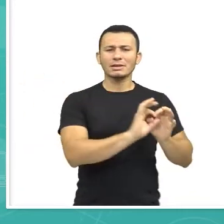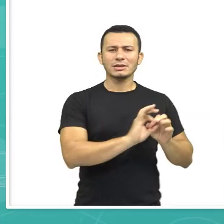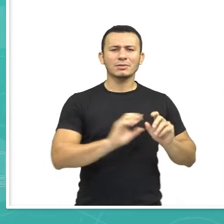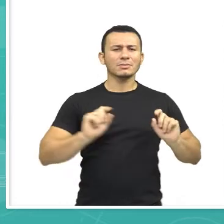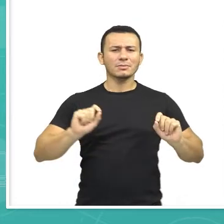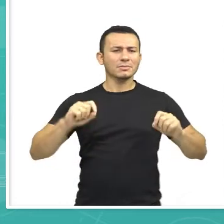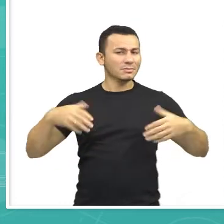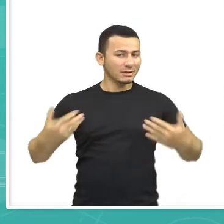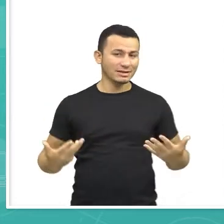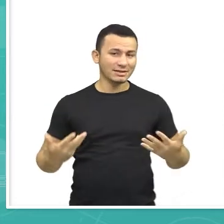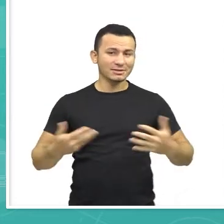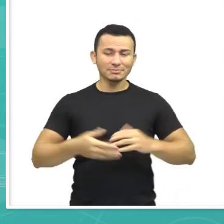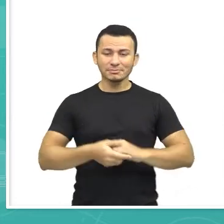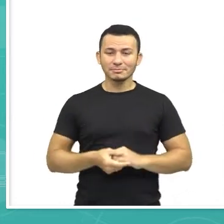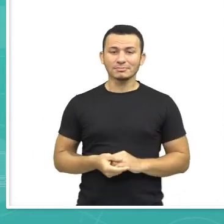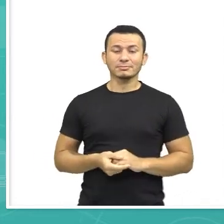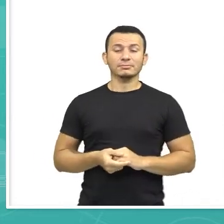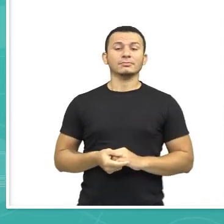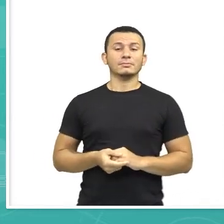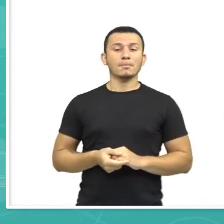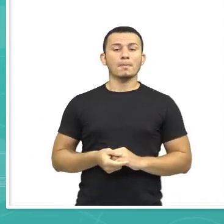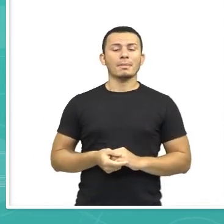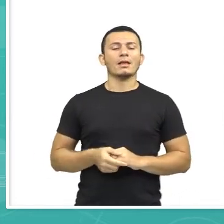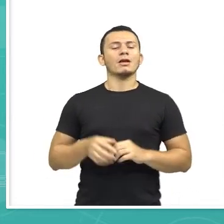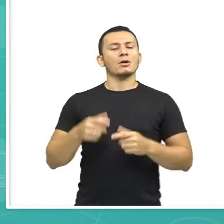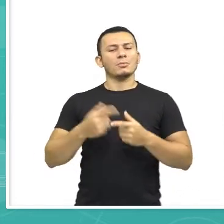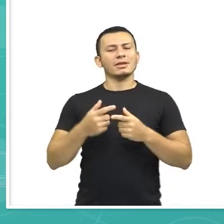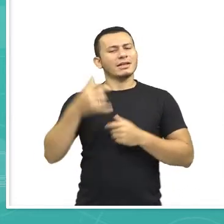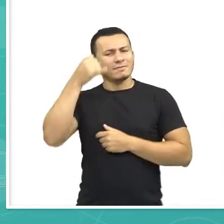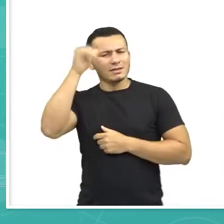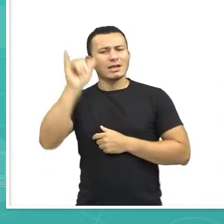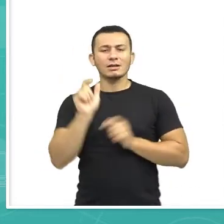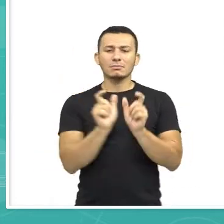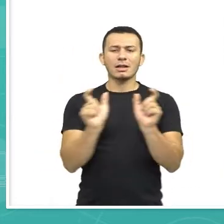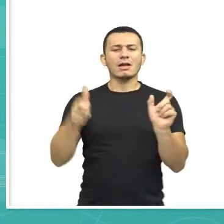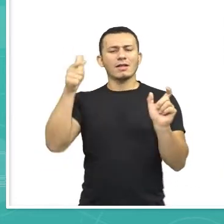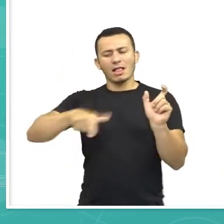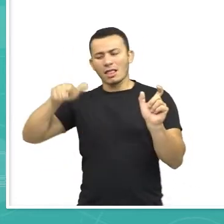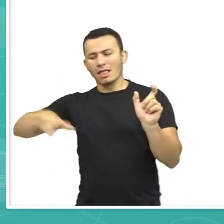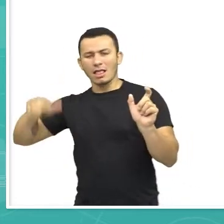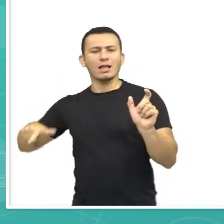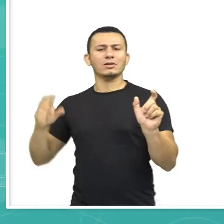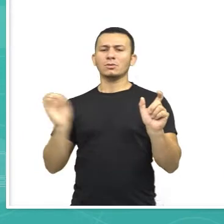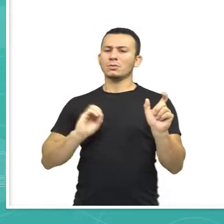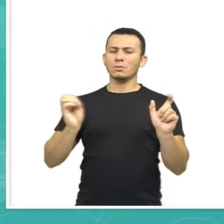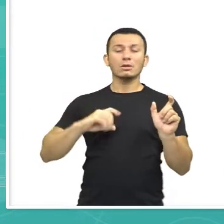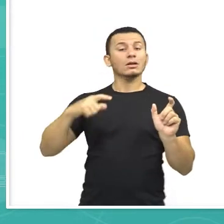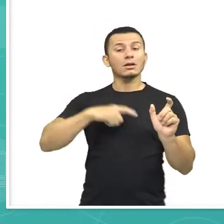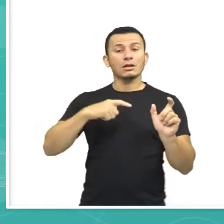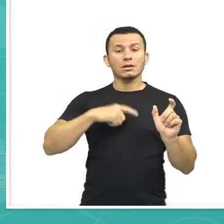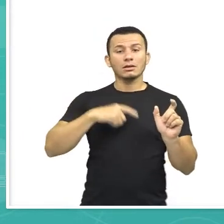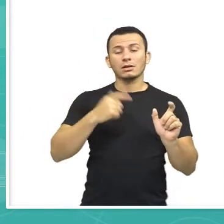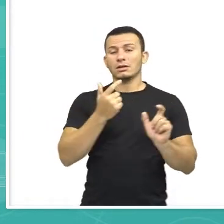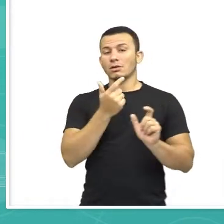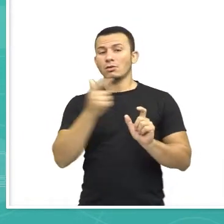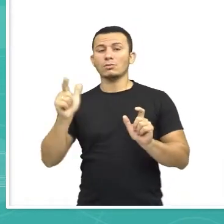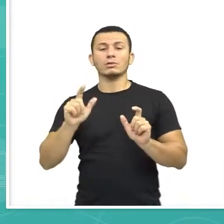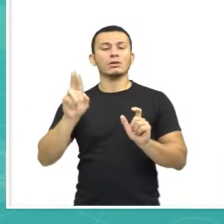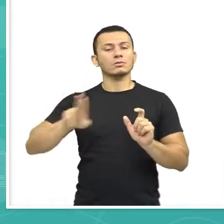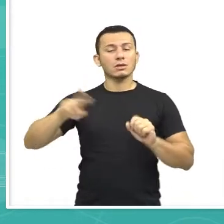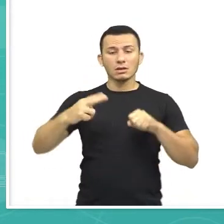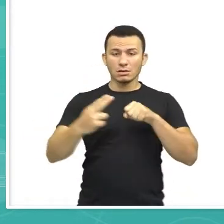de coesão? Então, para você não repetir as palavras, você vai utilizar aí os